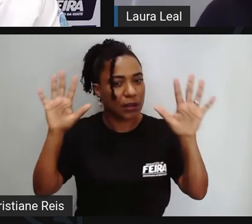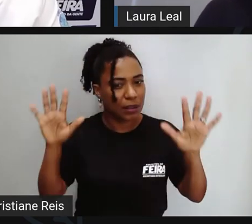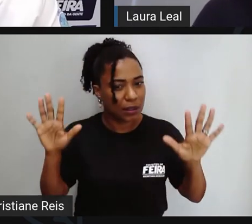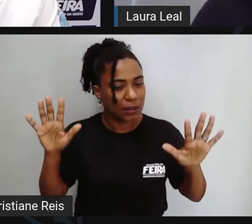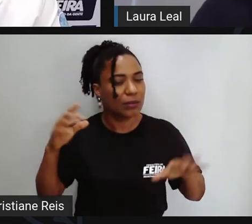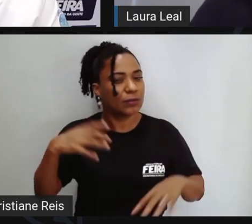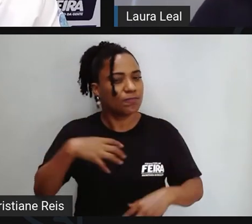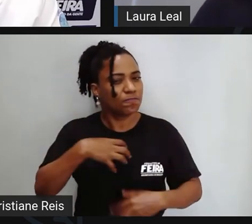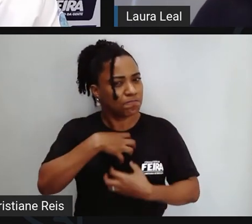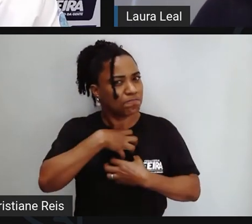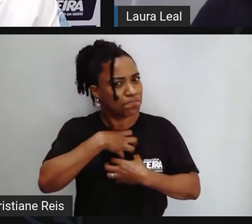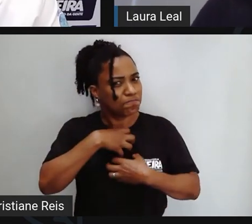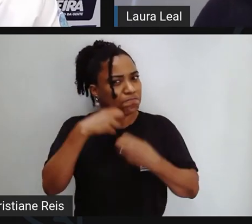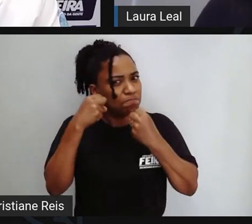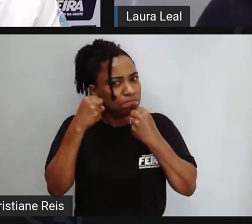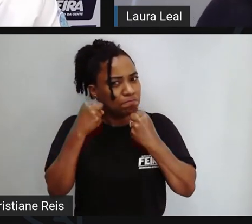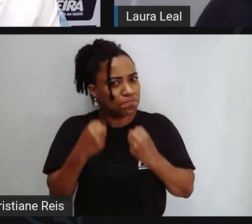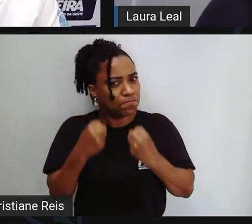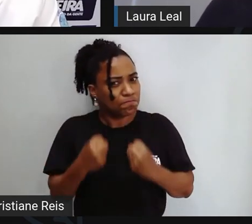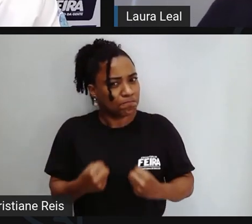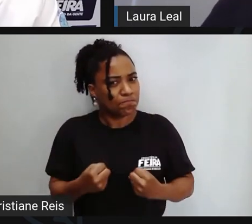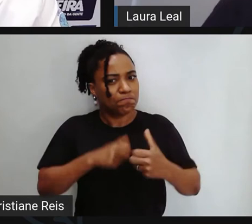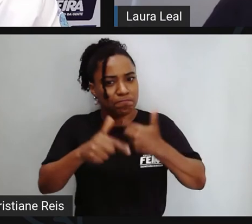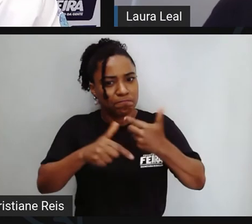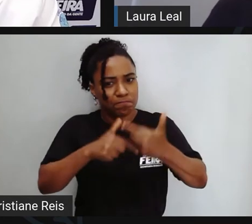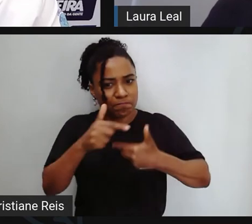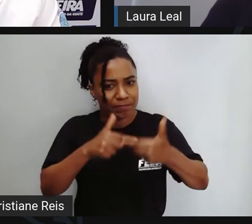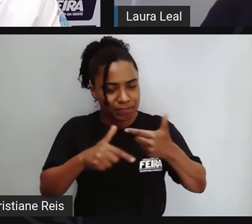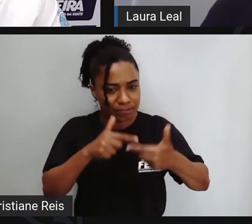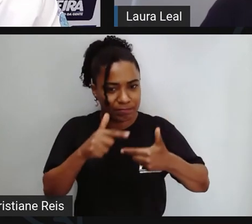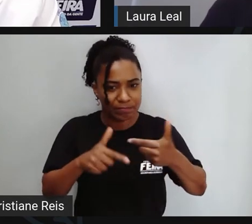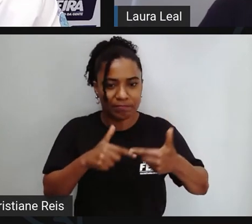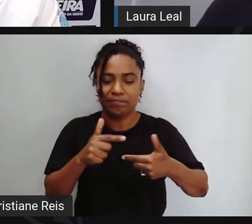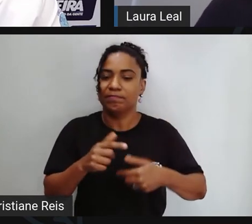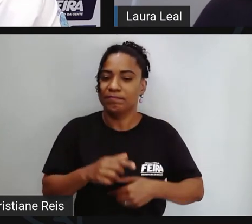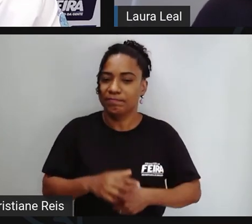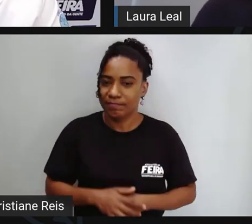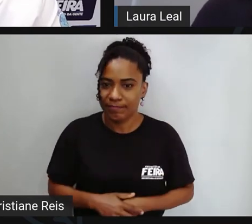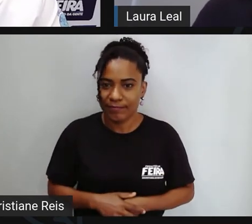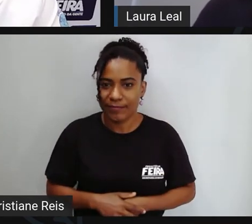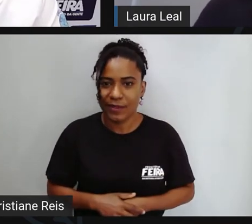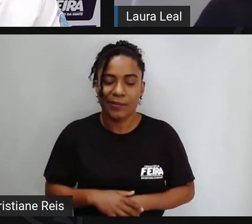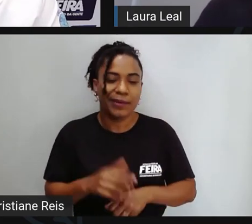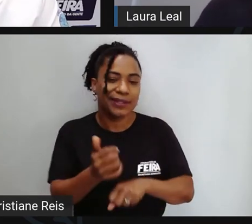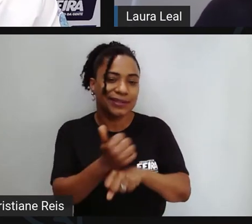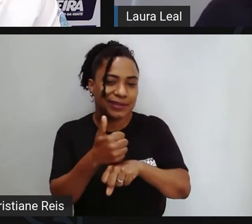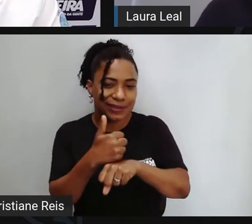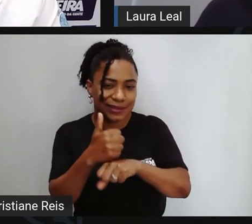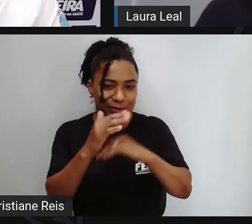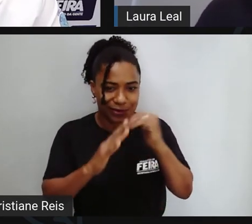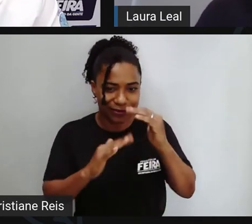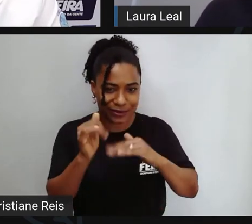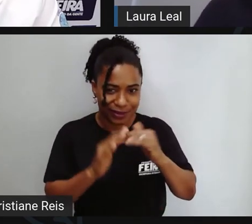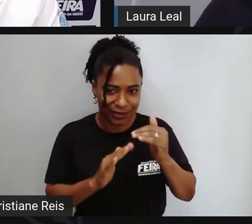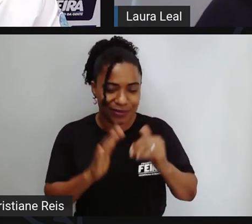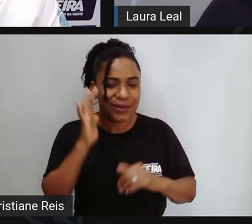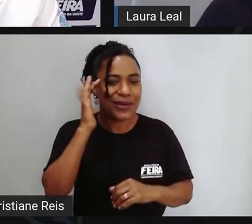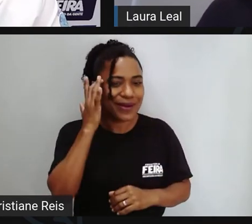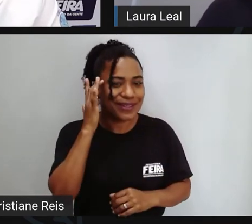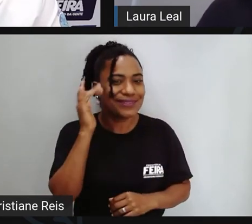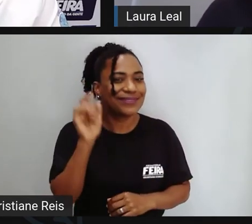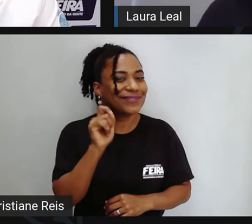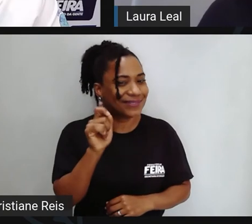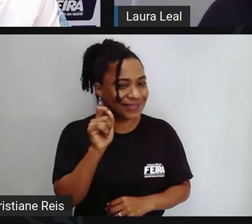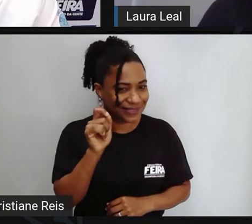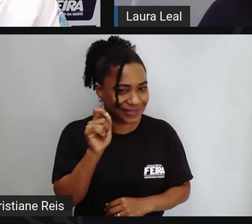né? Do ponto de vista profissional, eu acho que não.